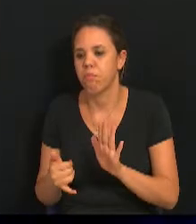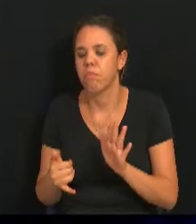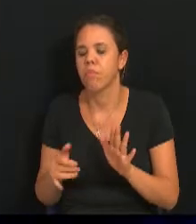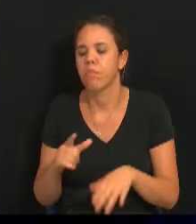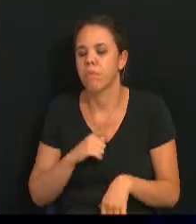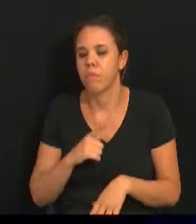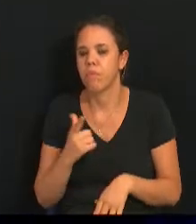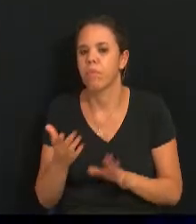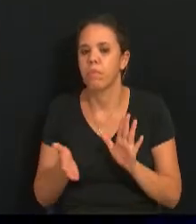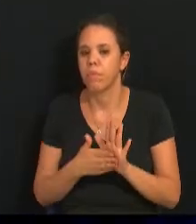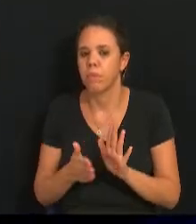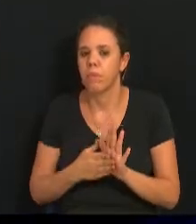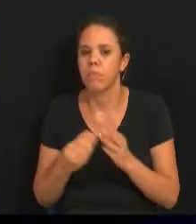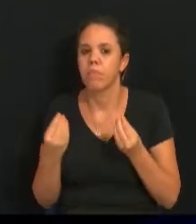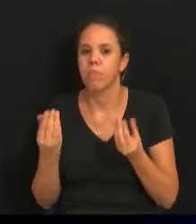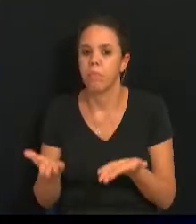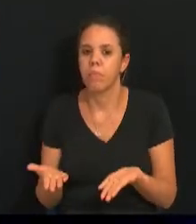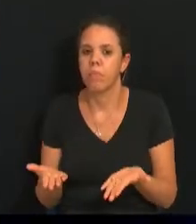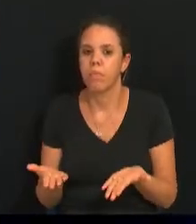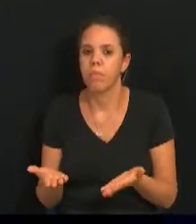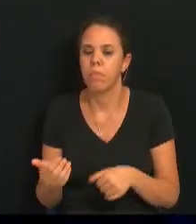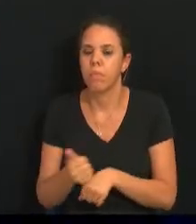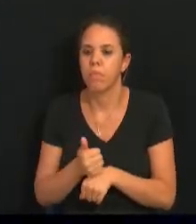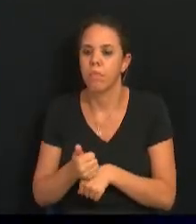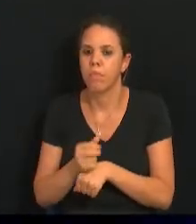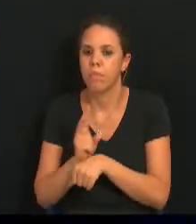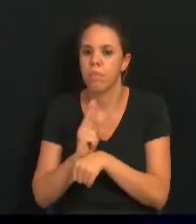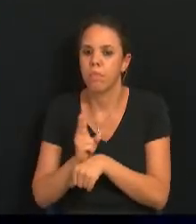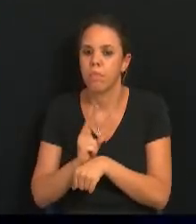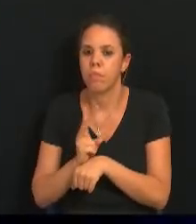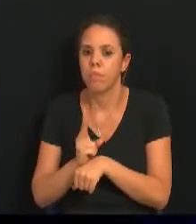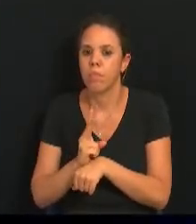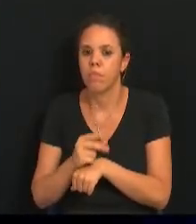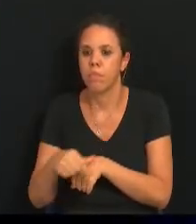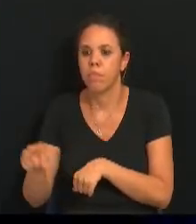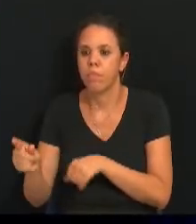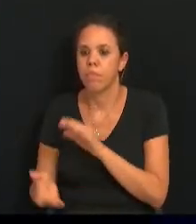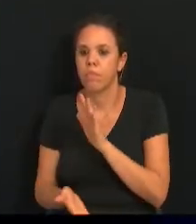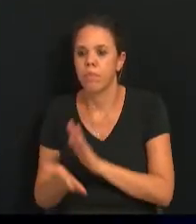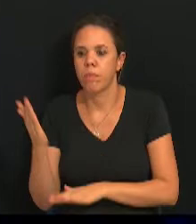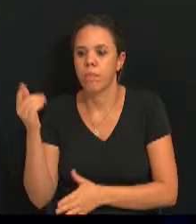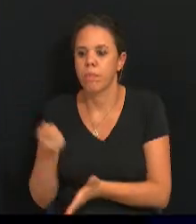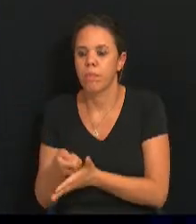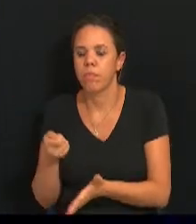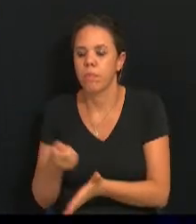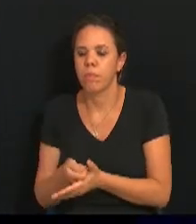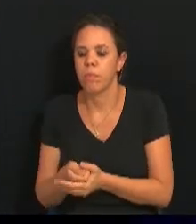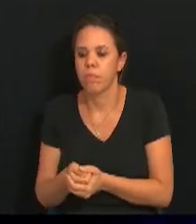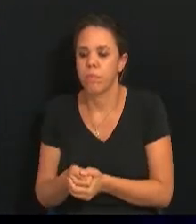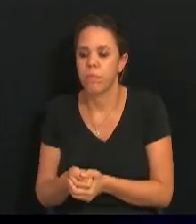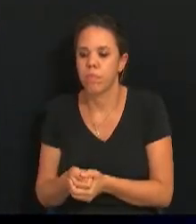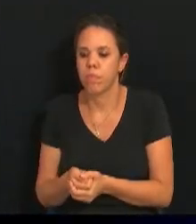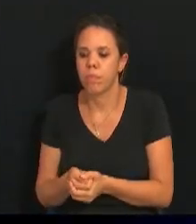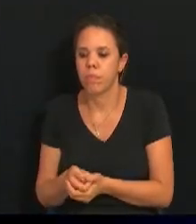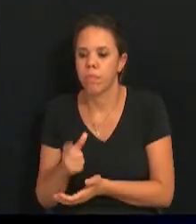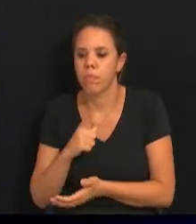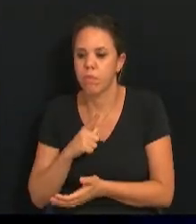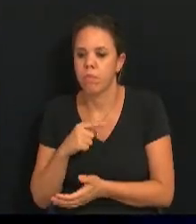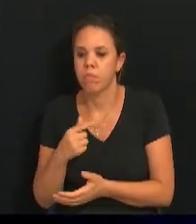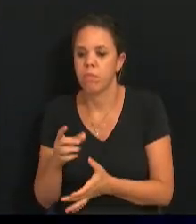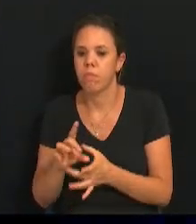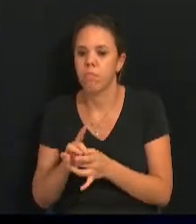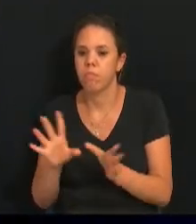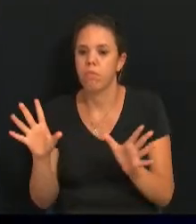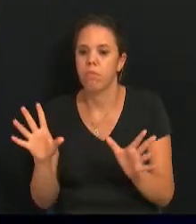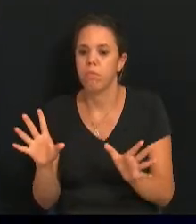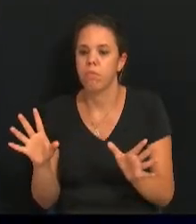a oferta, enquanto os agentes de monitores só foram exigidos, né? E a gente teve que se virar